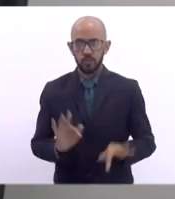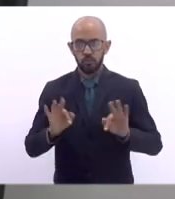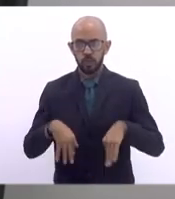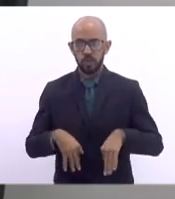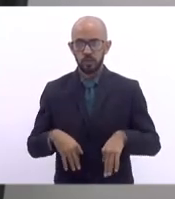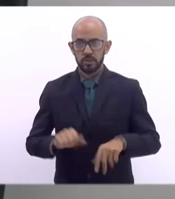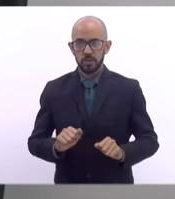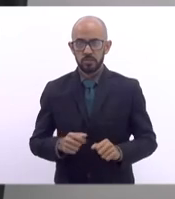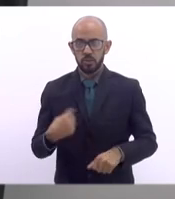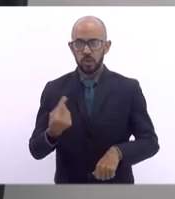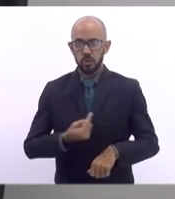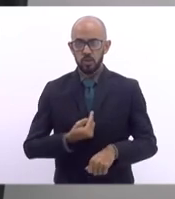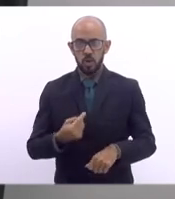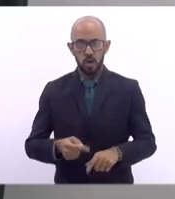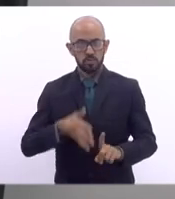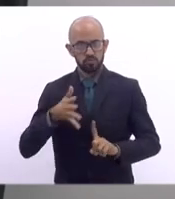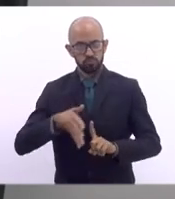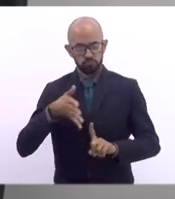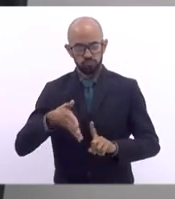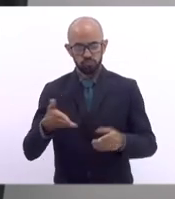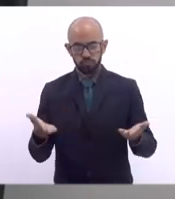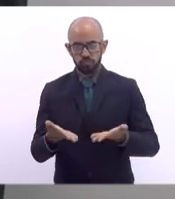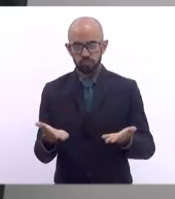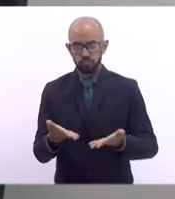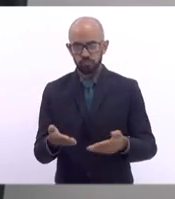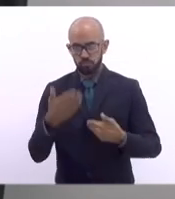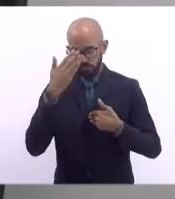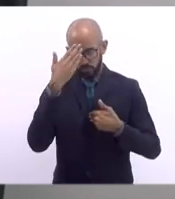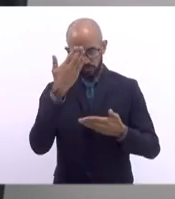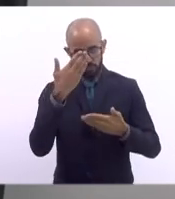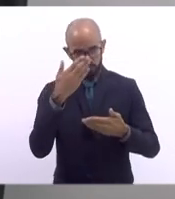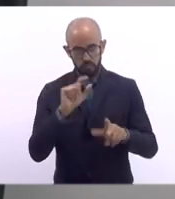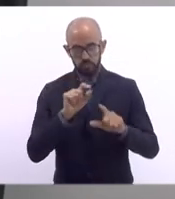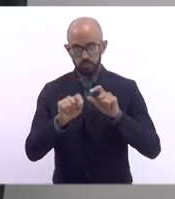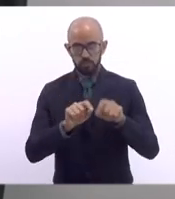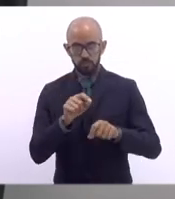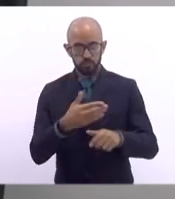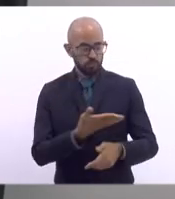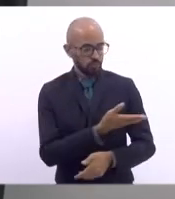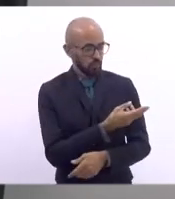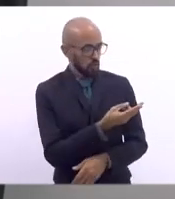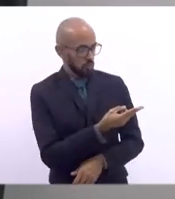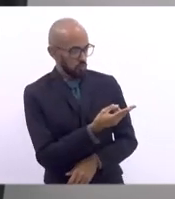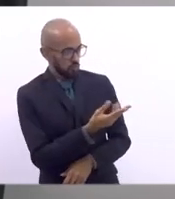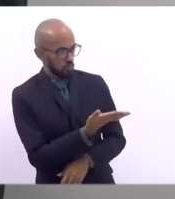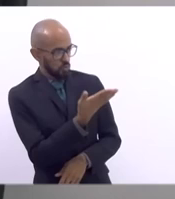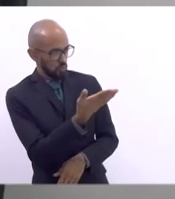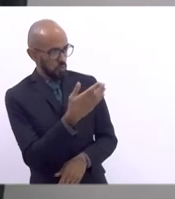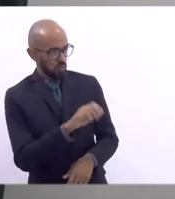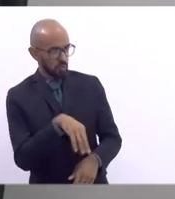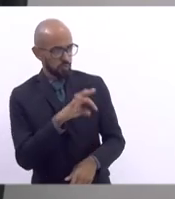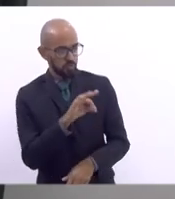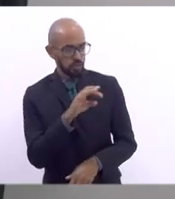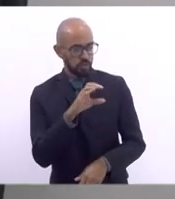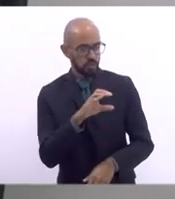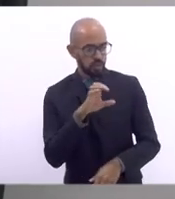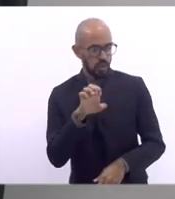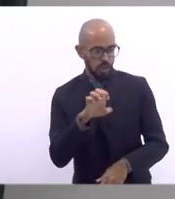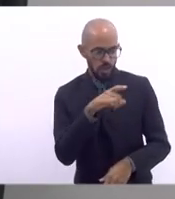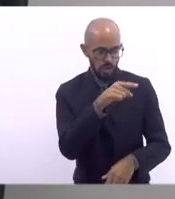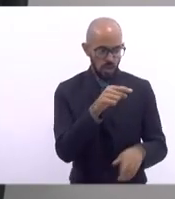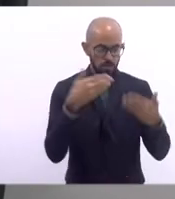encerrada a nossa oitiva de hoje agradecendo aos dois Cavaleiros do Tribunal de Contas